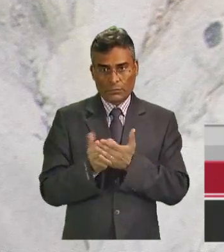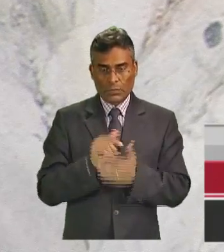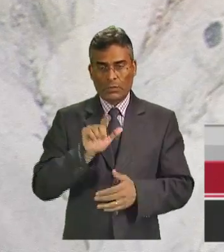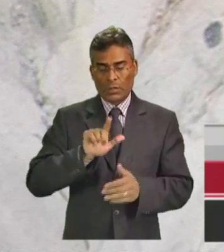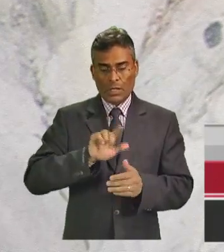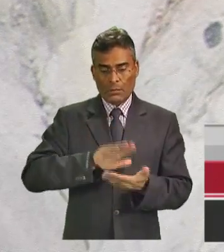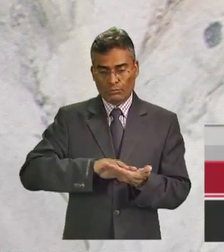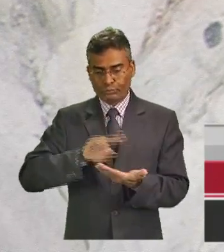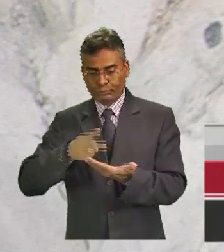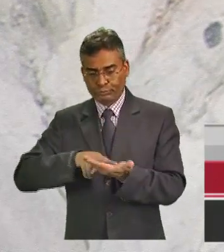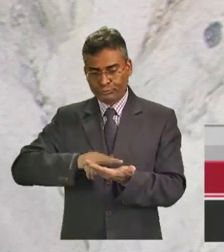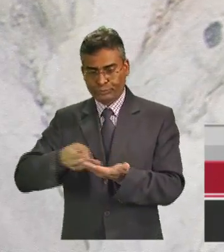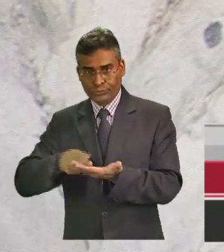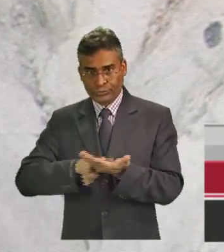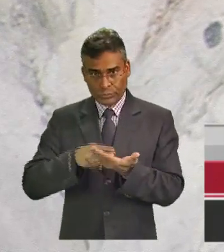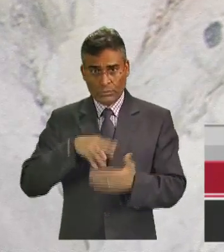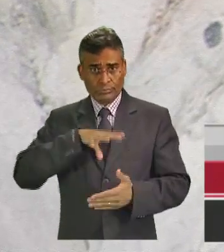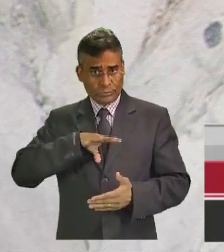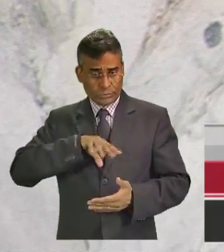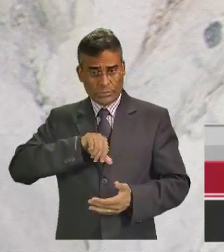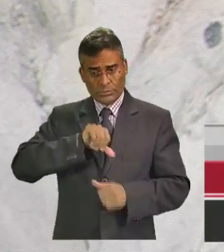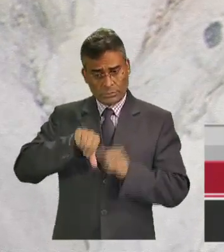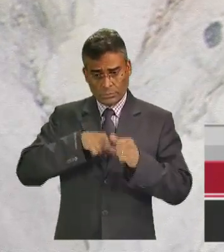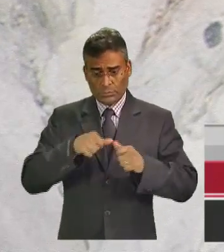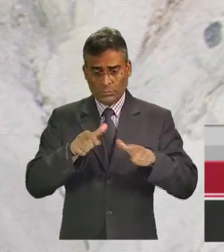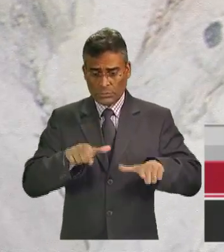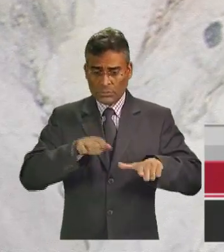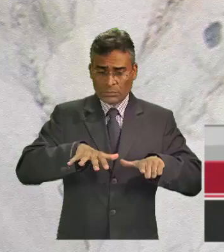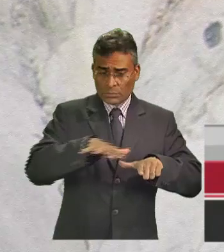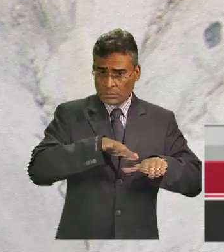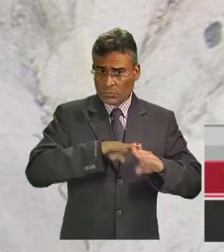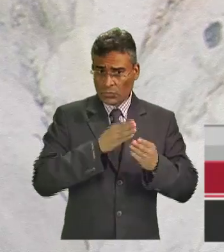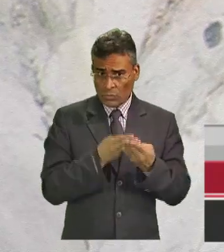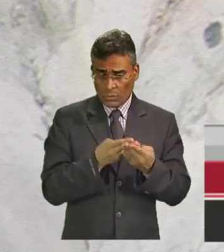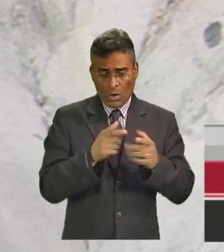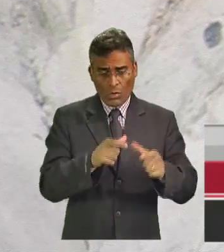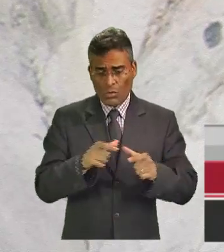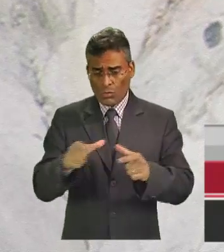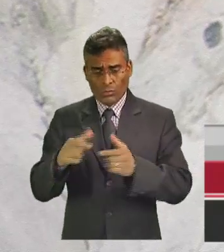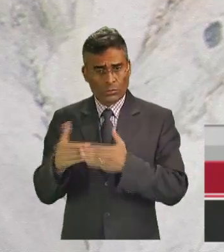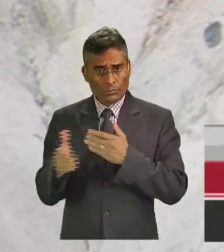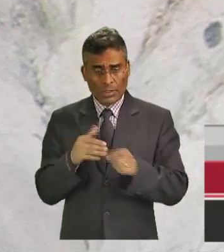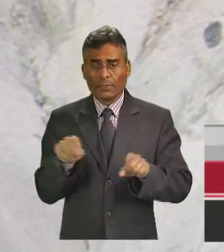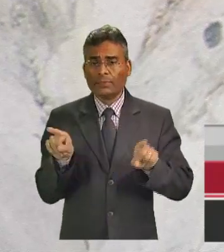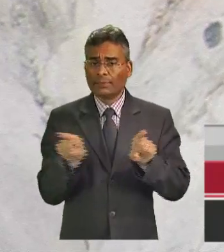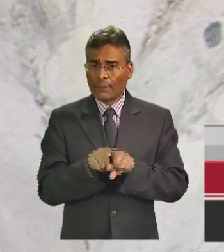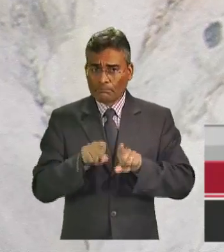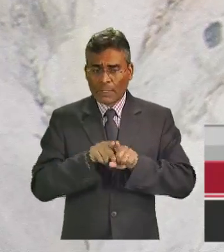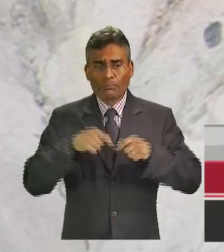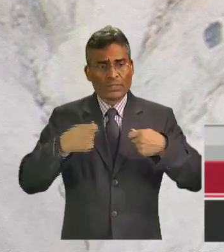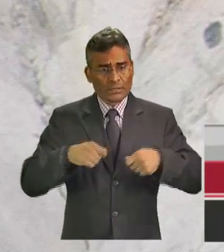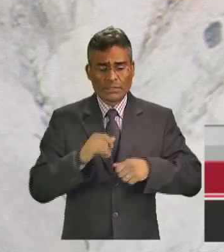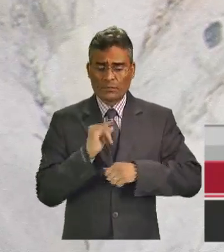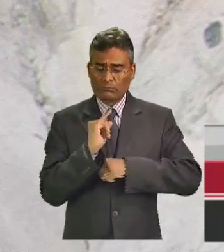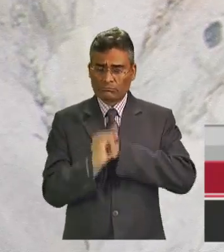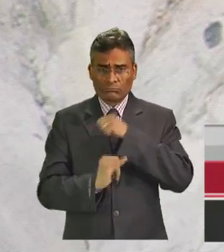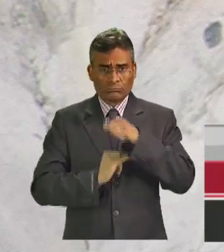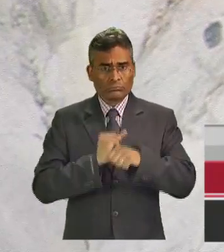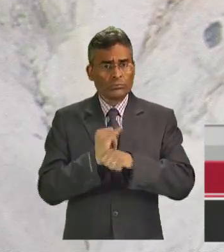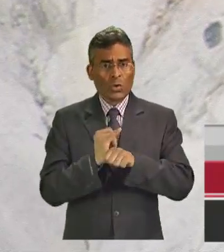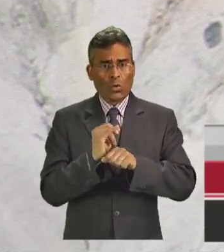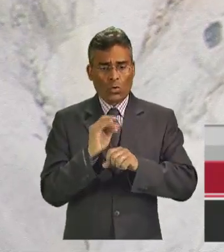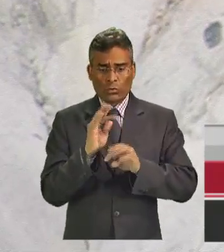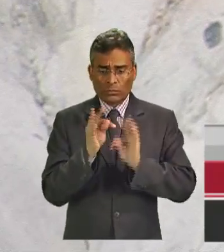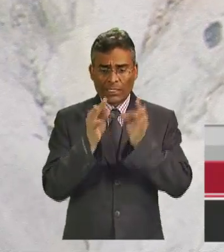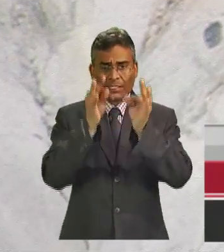em sala de aula e em outros espaços educacionais, bem como equipamentos e tecnologias que viabilizem